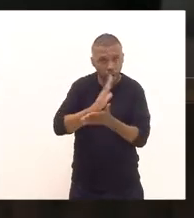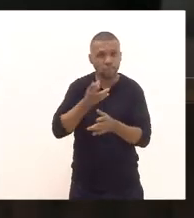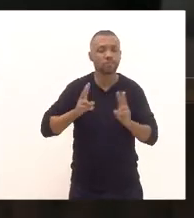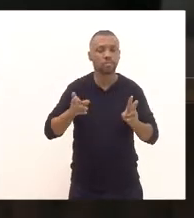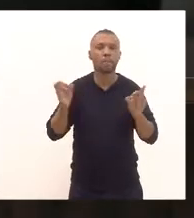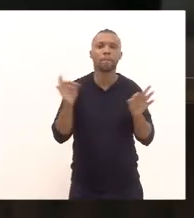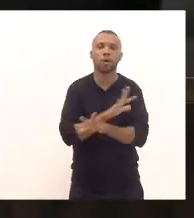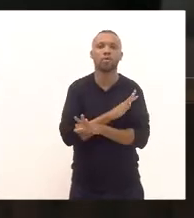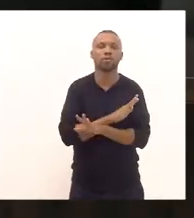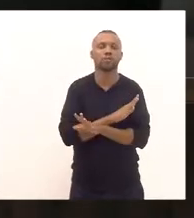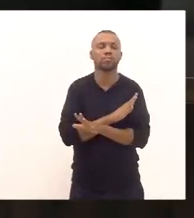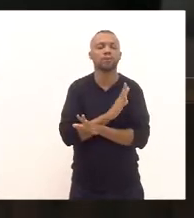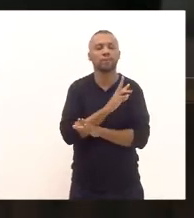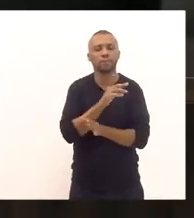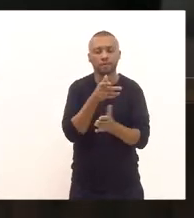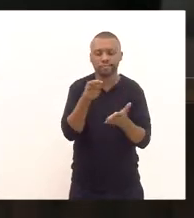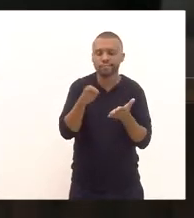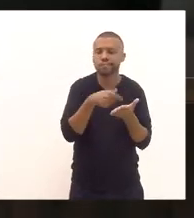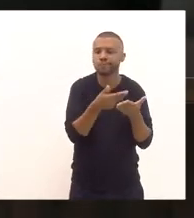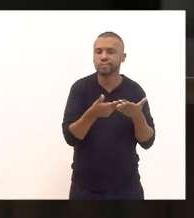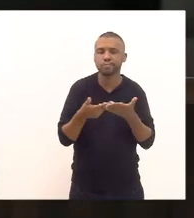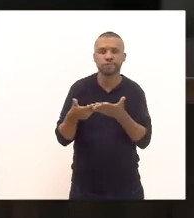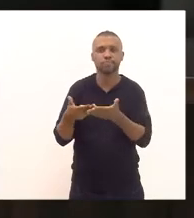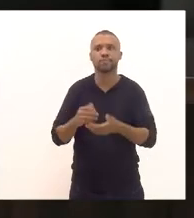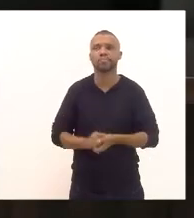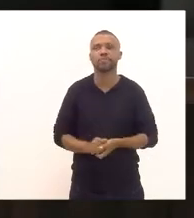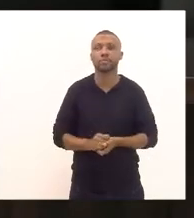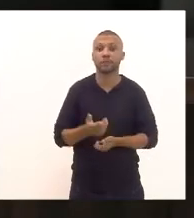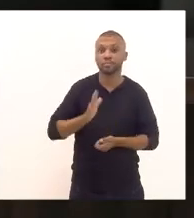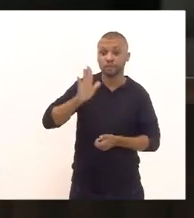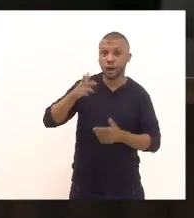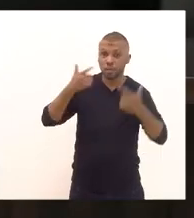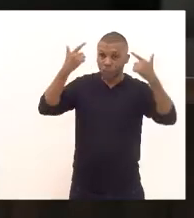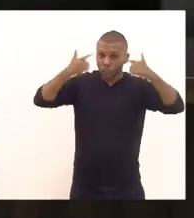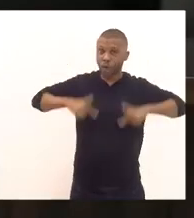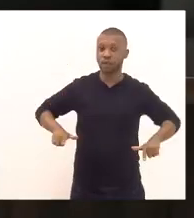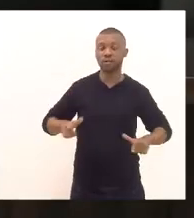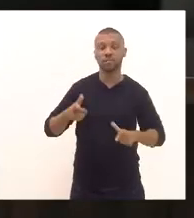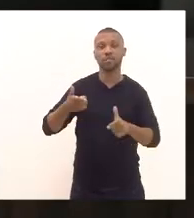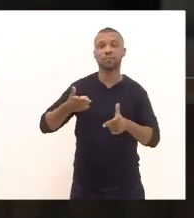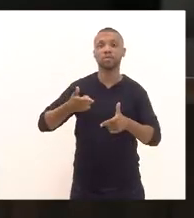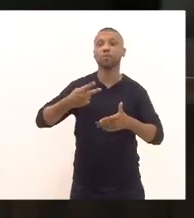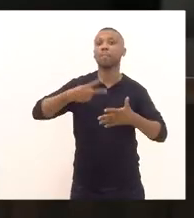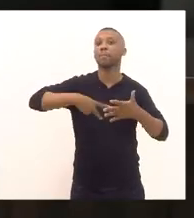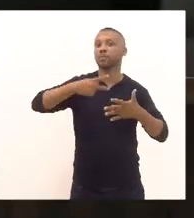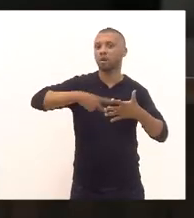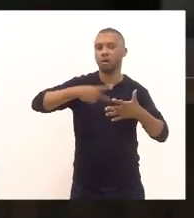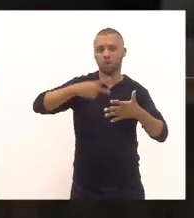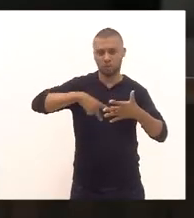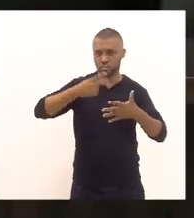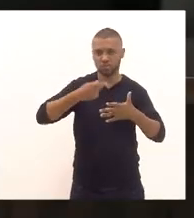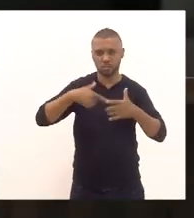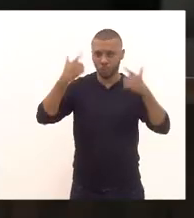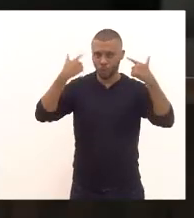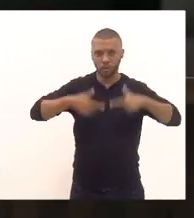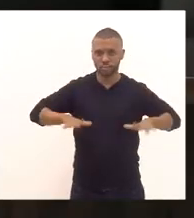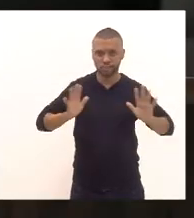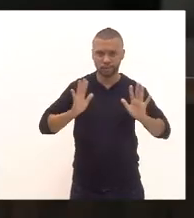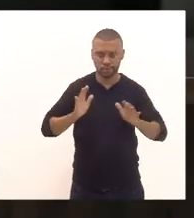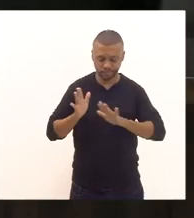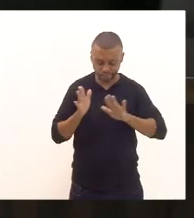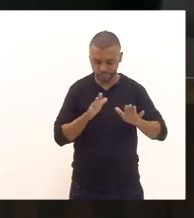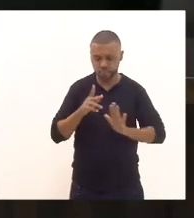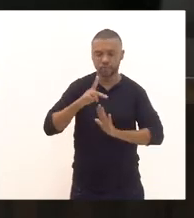Como estão aprovado vai à promulgação extensão da bancada do PSOL extensão da bancada do PSOL pode a